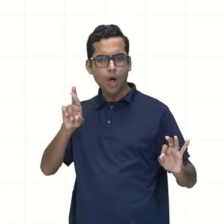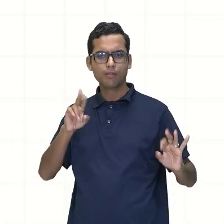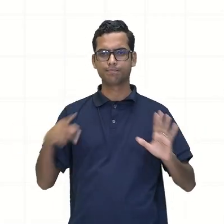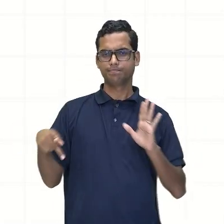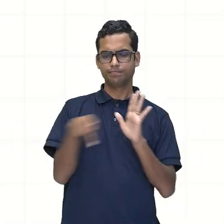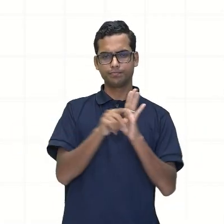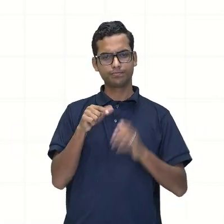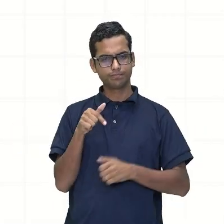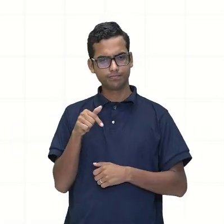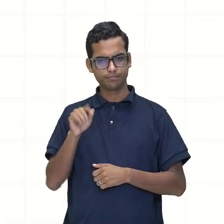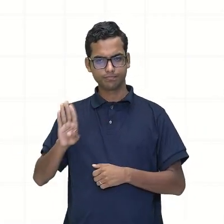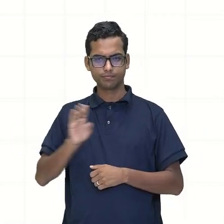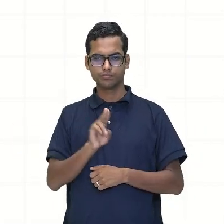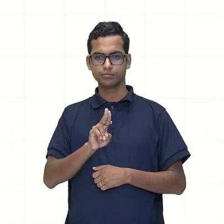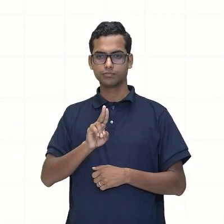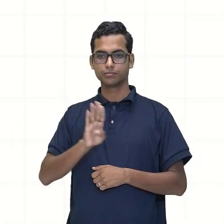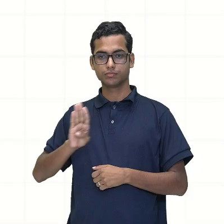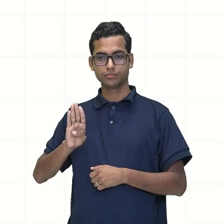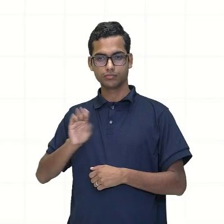é igual a 7.